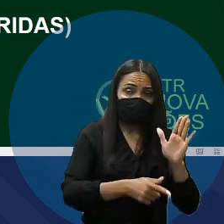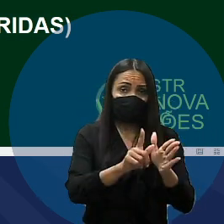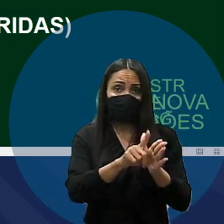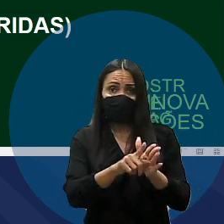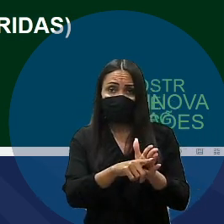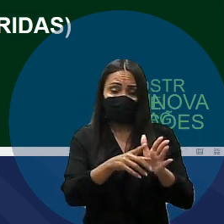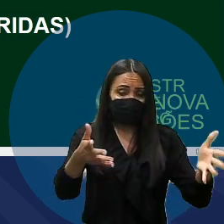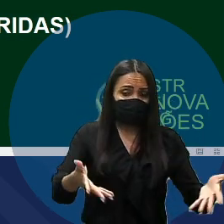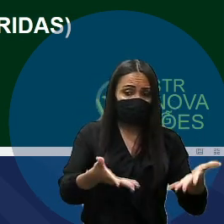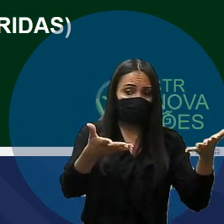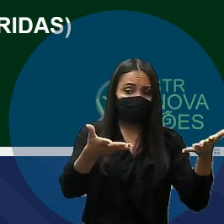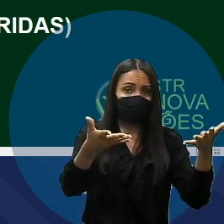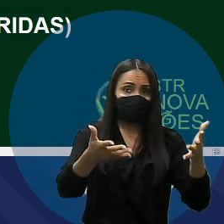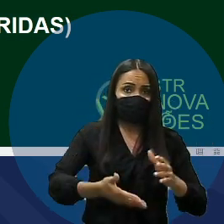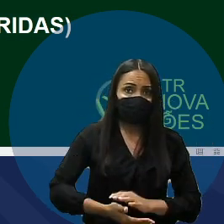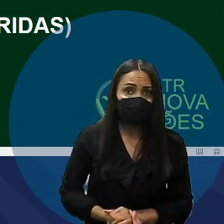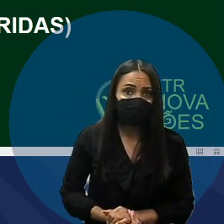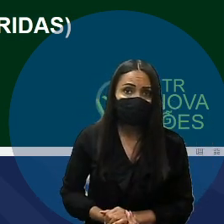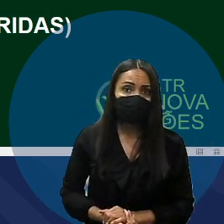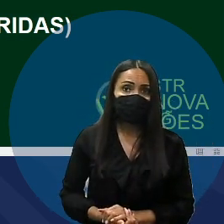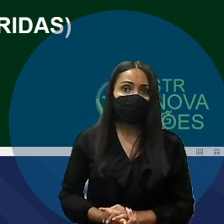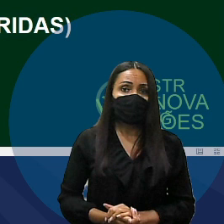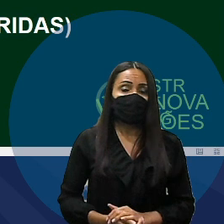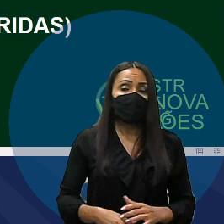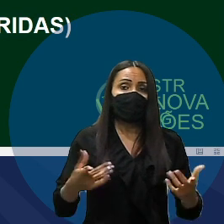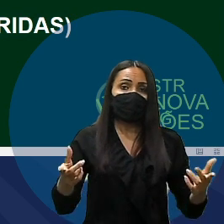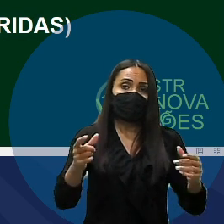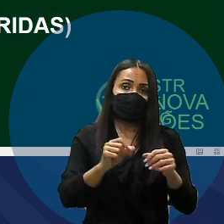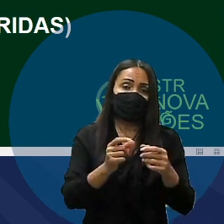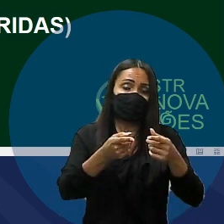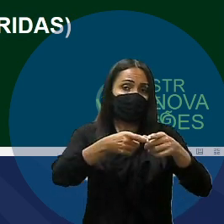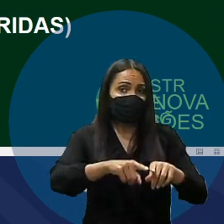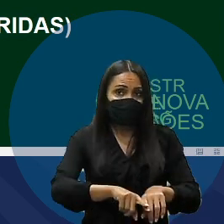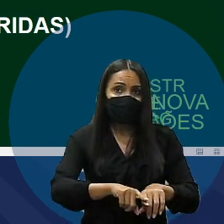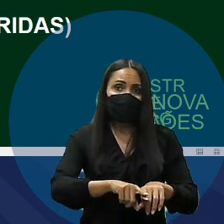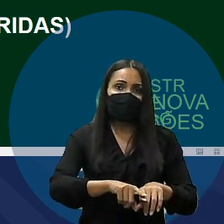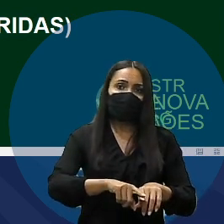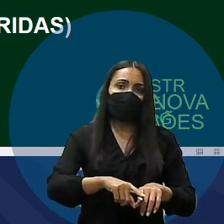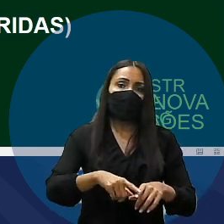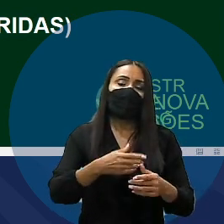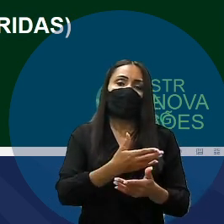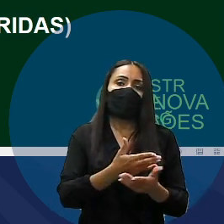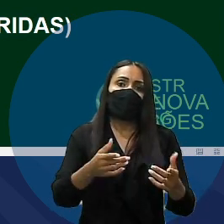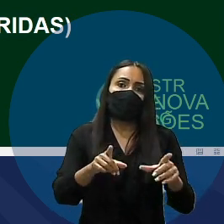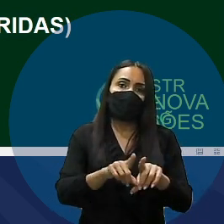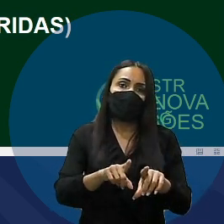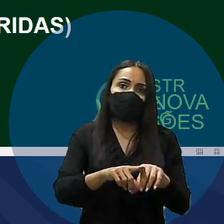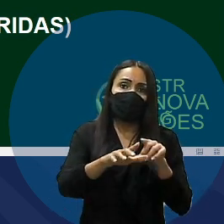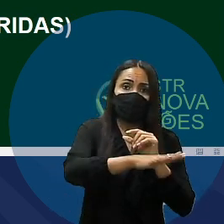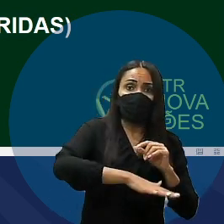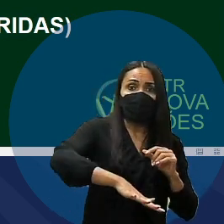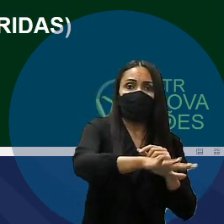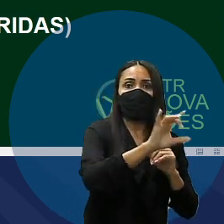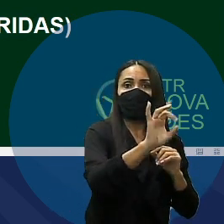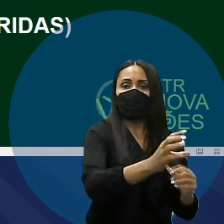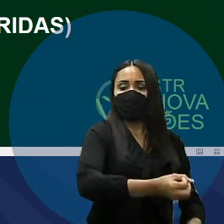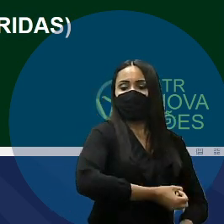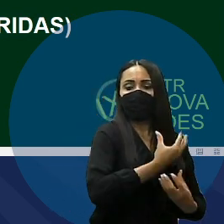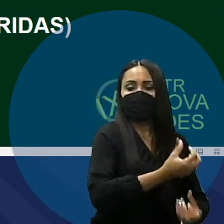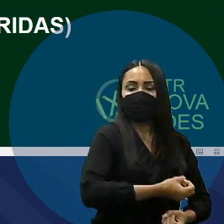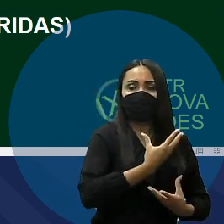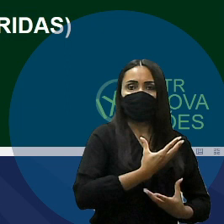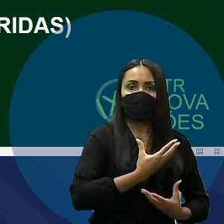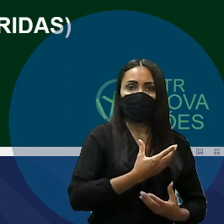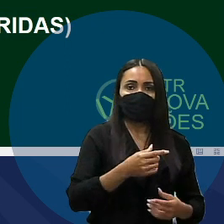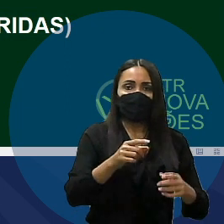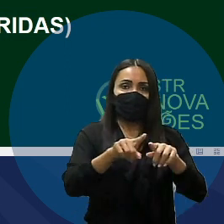homenageados, e além das atividades que a gente faz para além das salas. Então, vai ter o espaço só da poesia, vai ter o espaço de exposição de